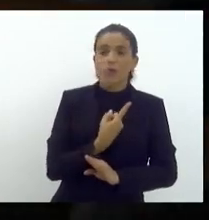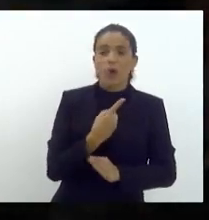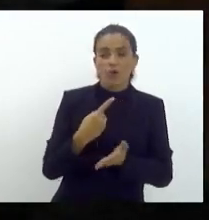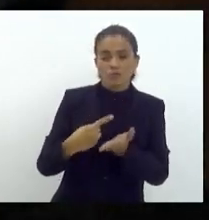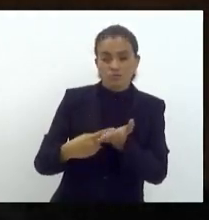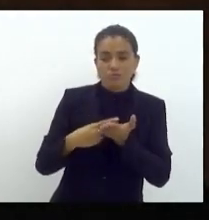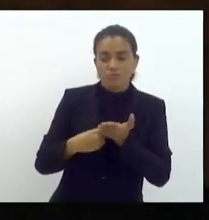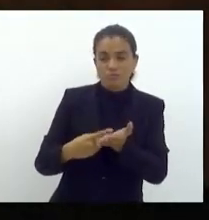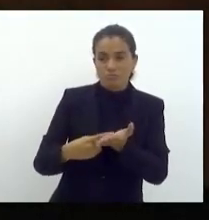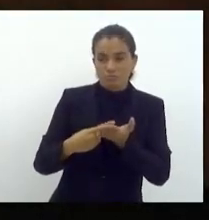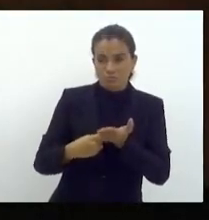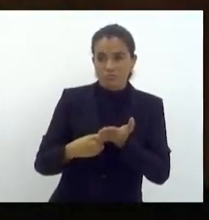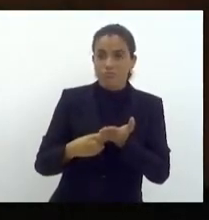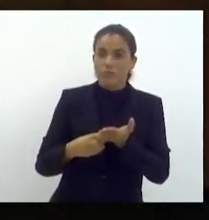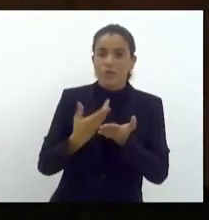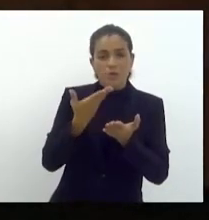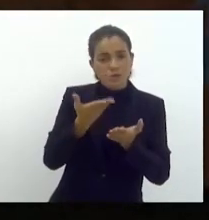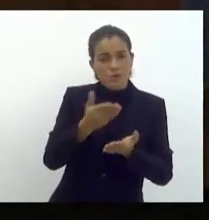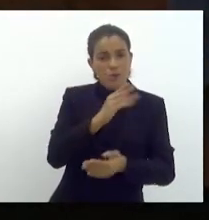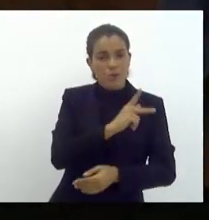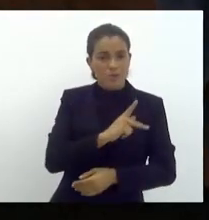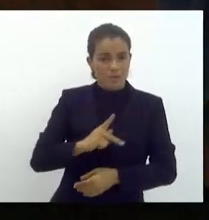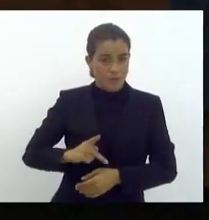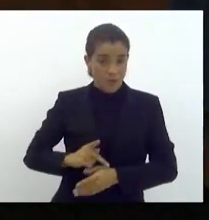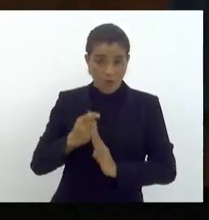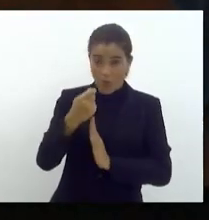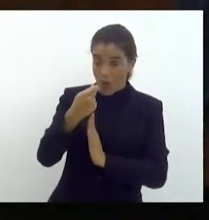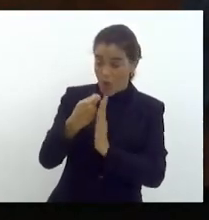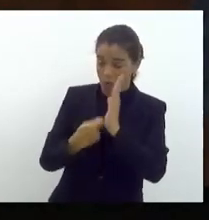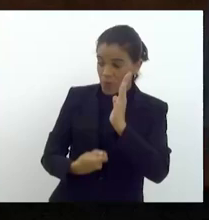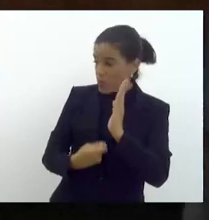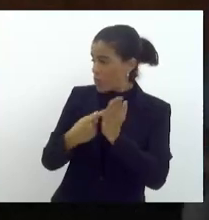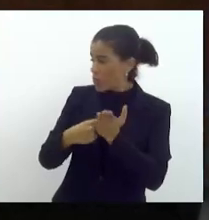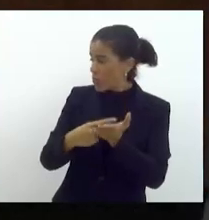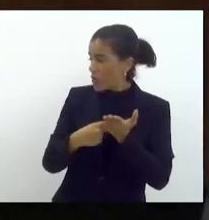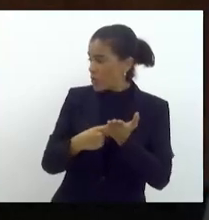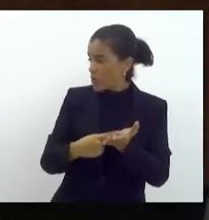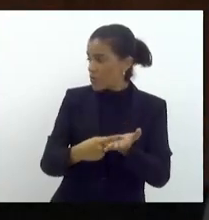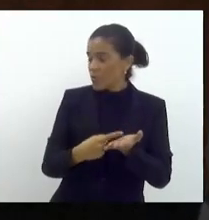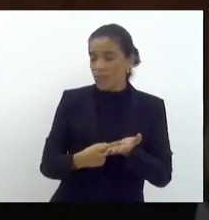e vossa excelência foi o autor do acordo